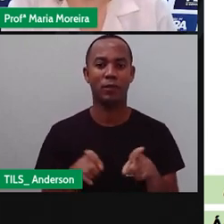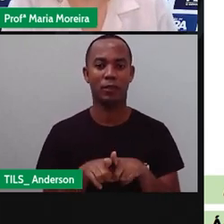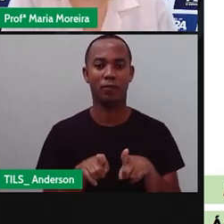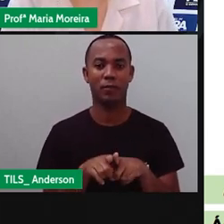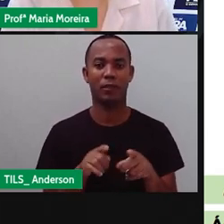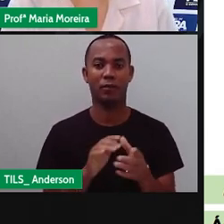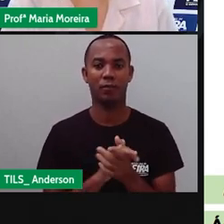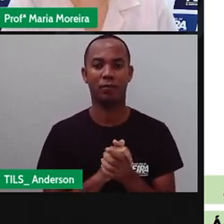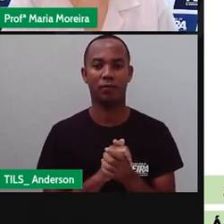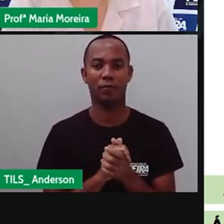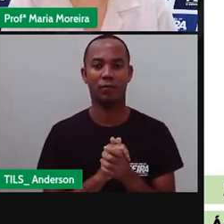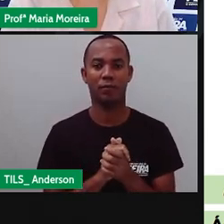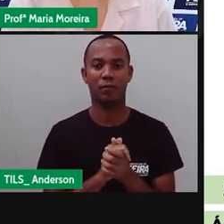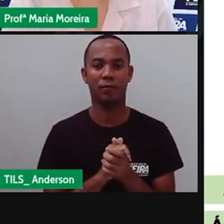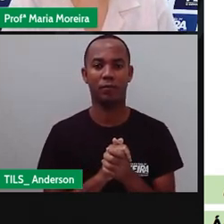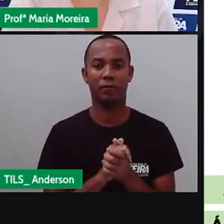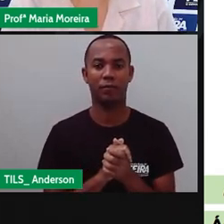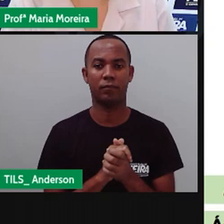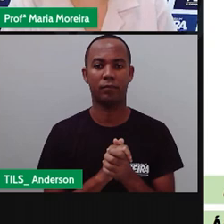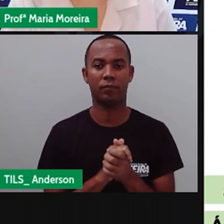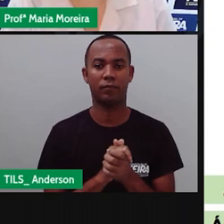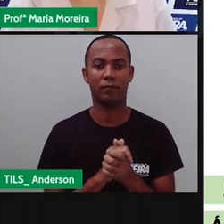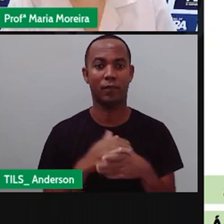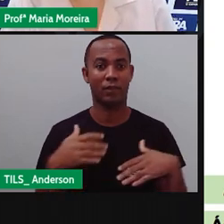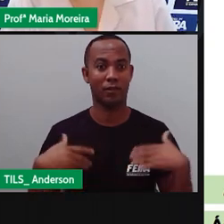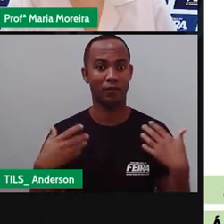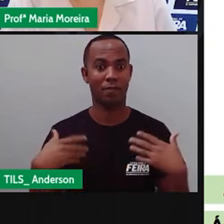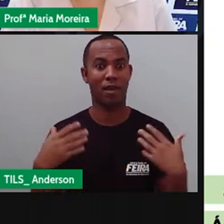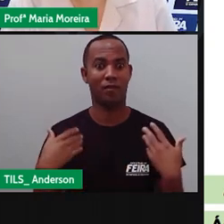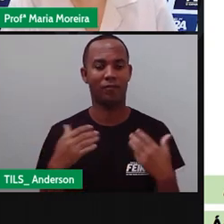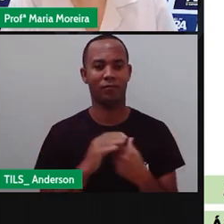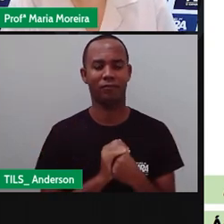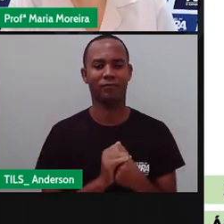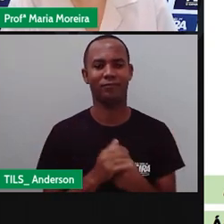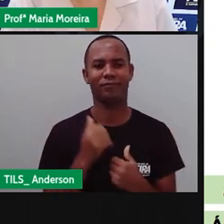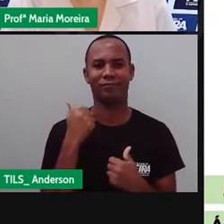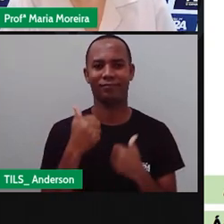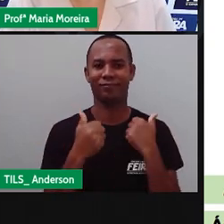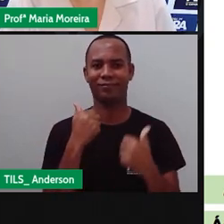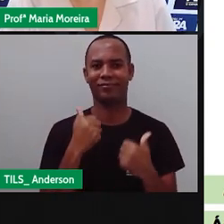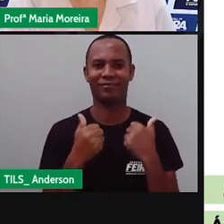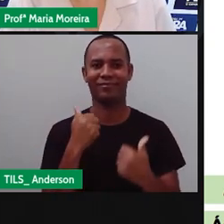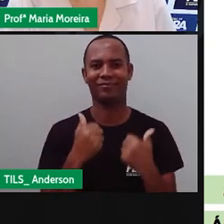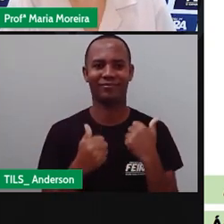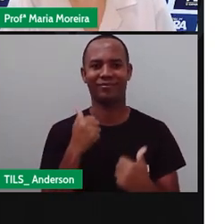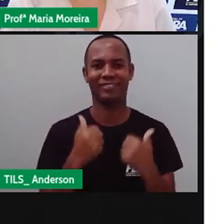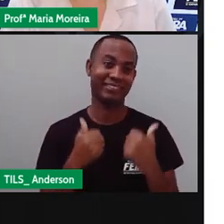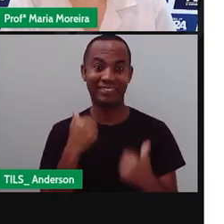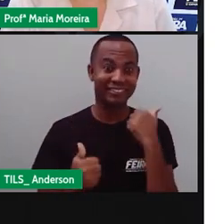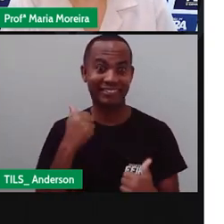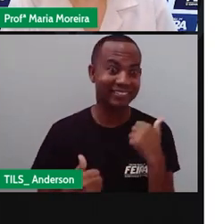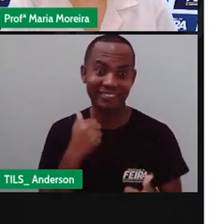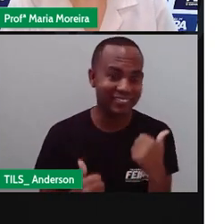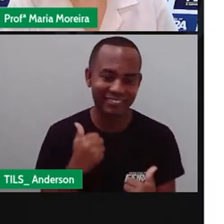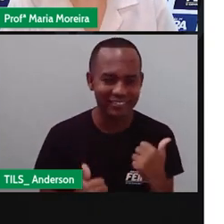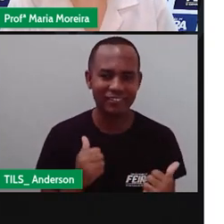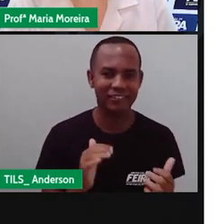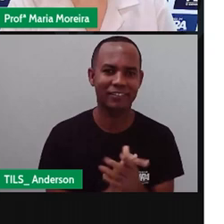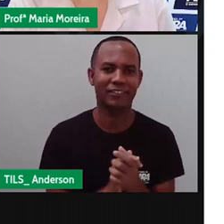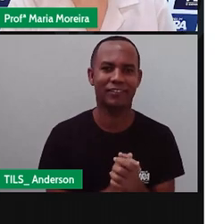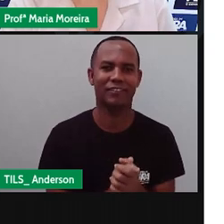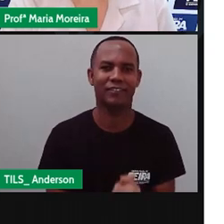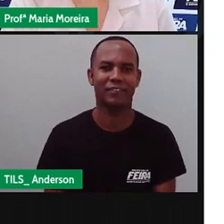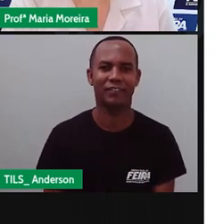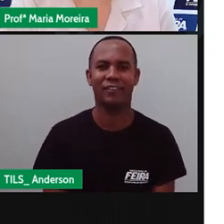informações. Vamos lá, Anderson. Tá animado, meu filho? A cara dele é de animada, gente?